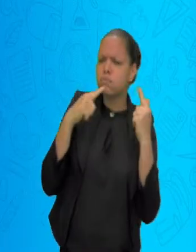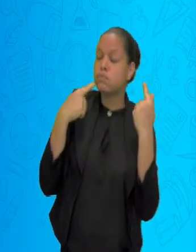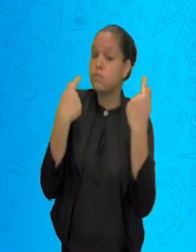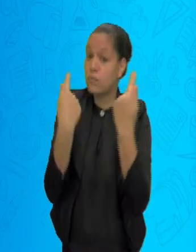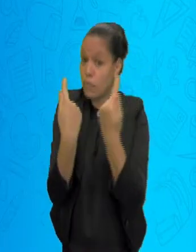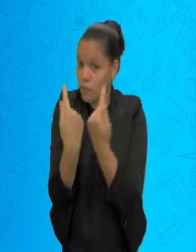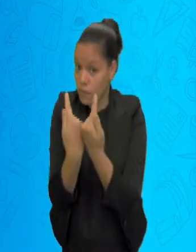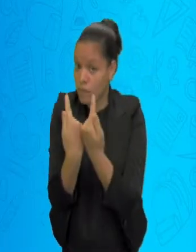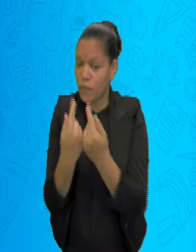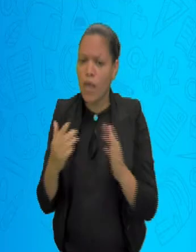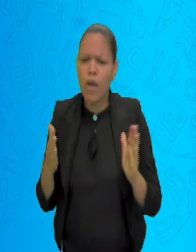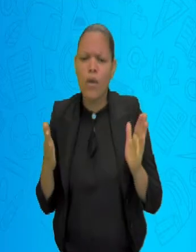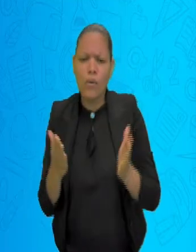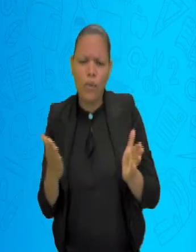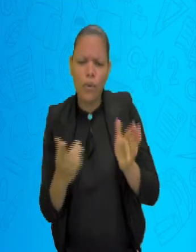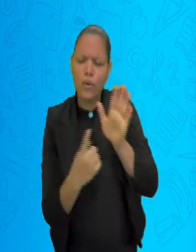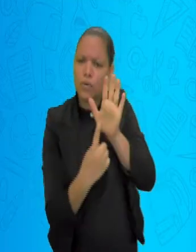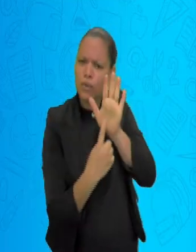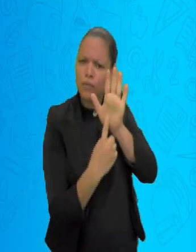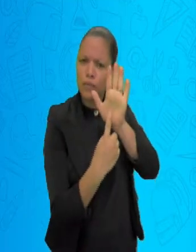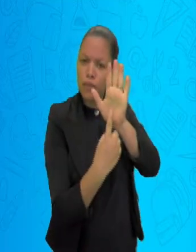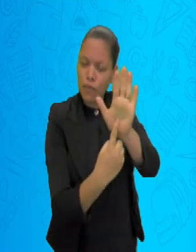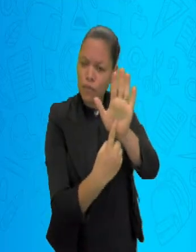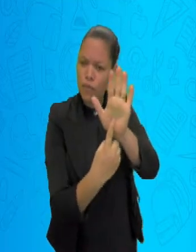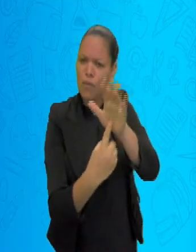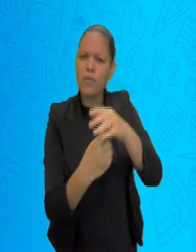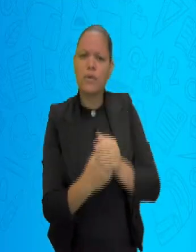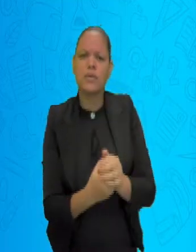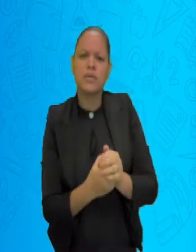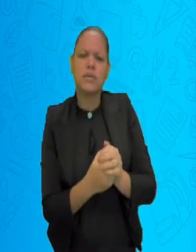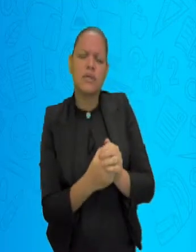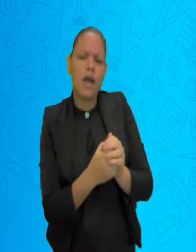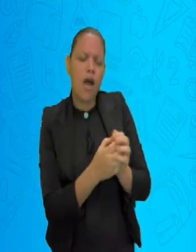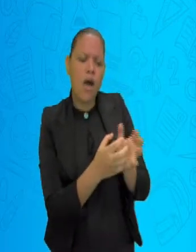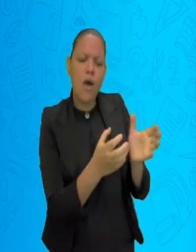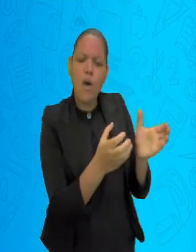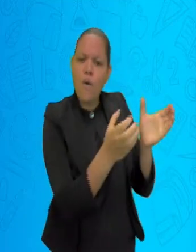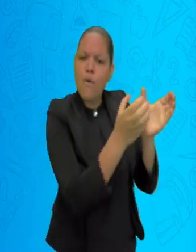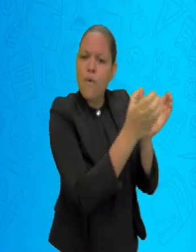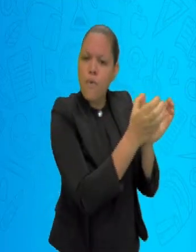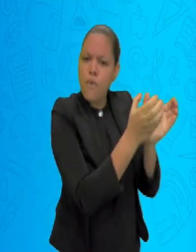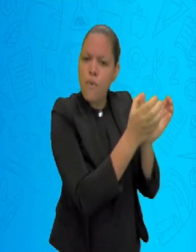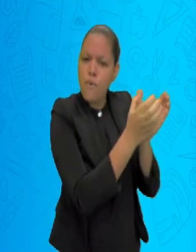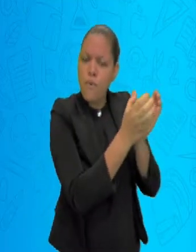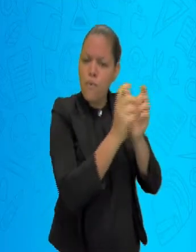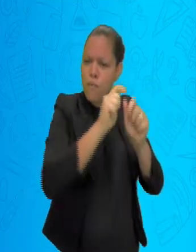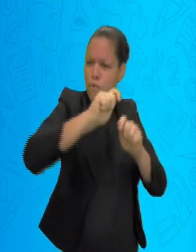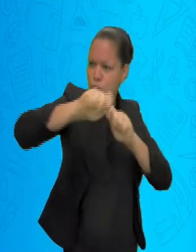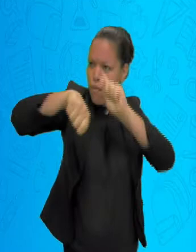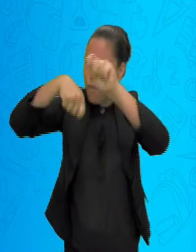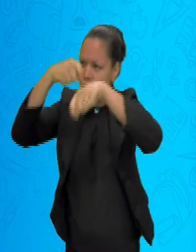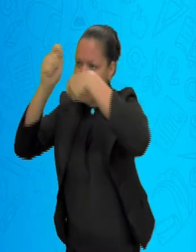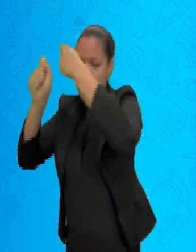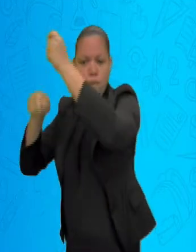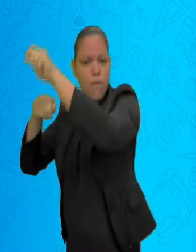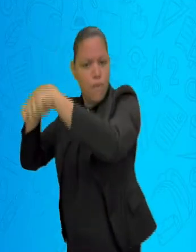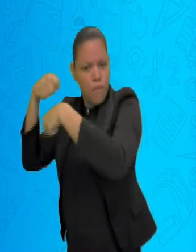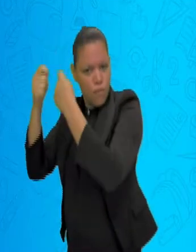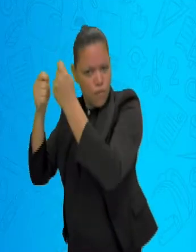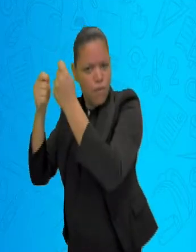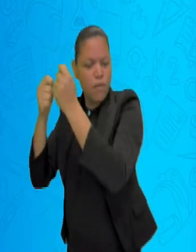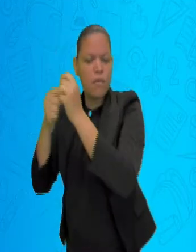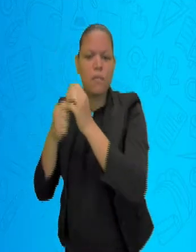os setores da economia. Eu resolvi trazer esse assunto hoje porque nas atividades da plataforma vieram